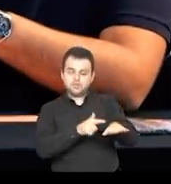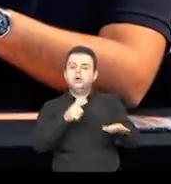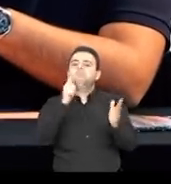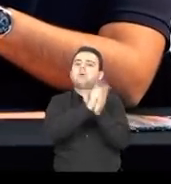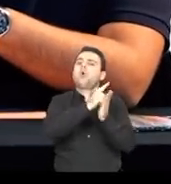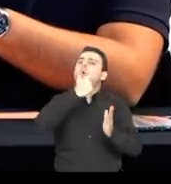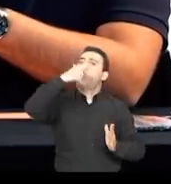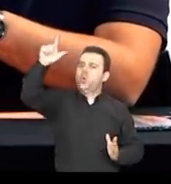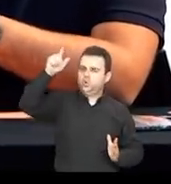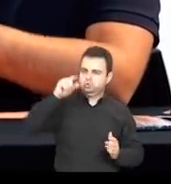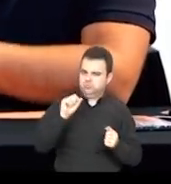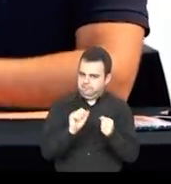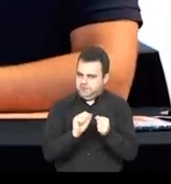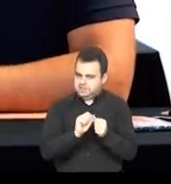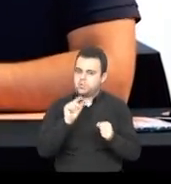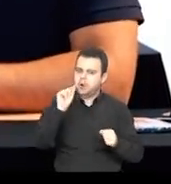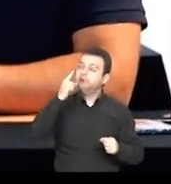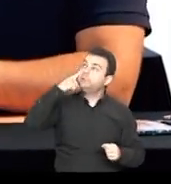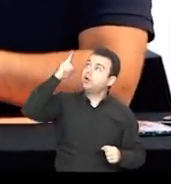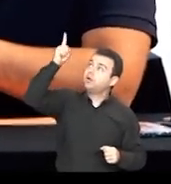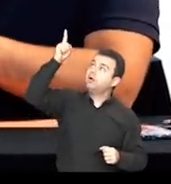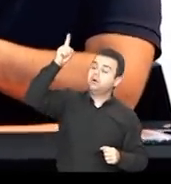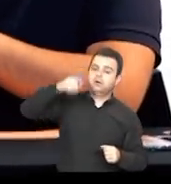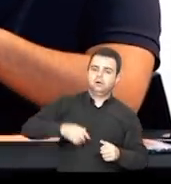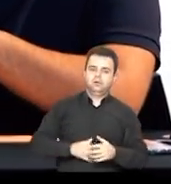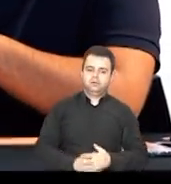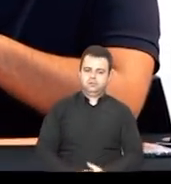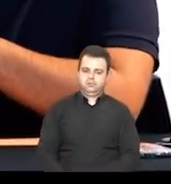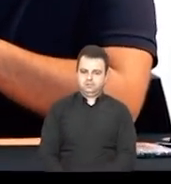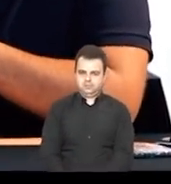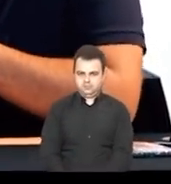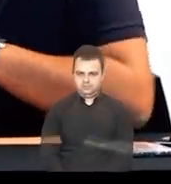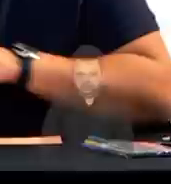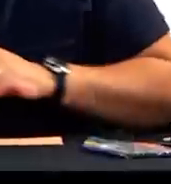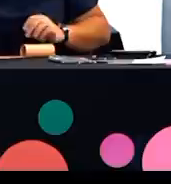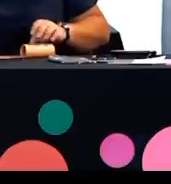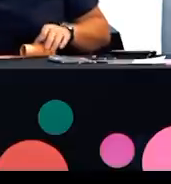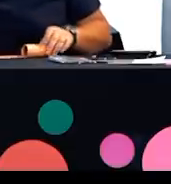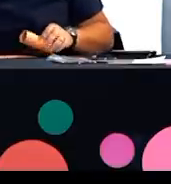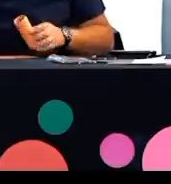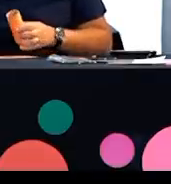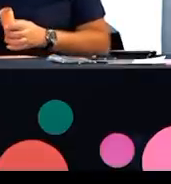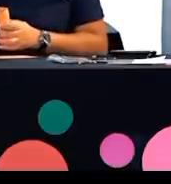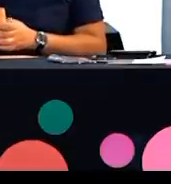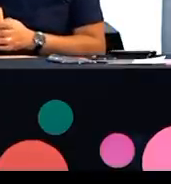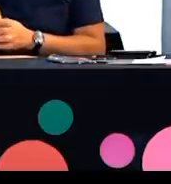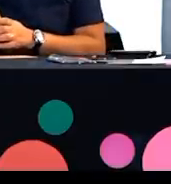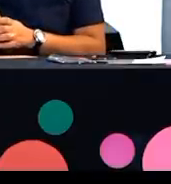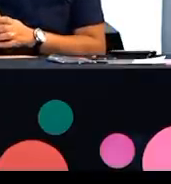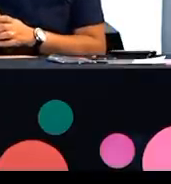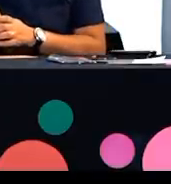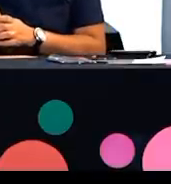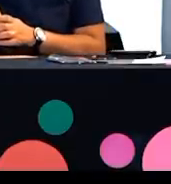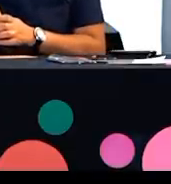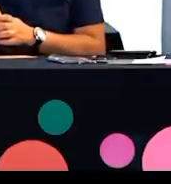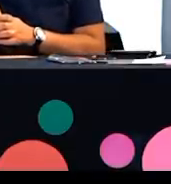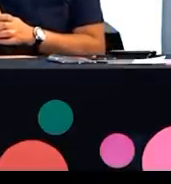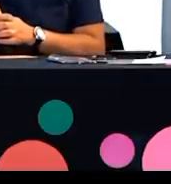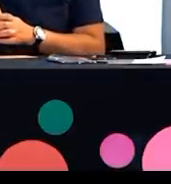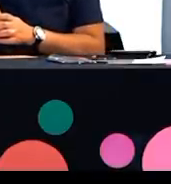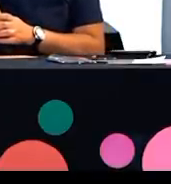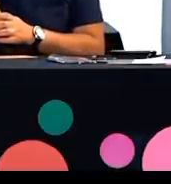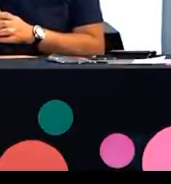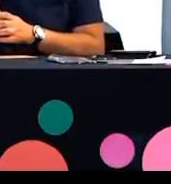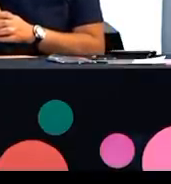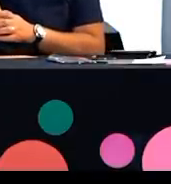fazer a tampa que vai ficar aqui, ó, tanto na frente como atrás do meu carrinho. Então aqui no caso eu passo um pouquinho de cola na